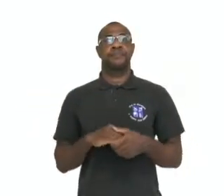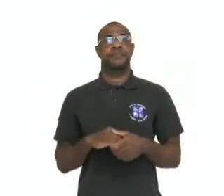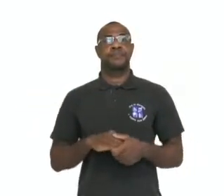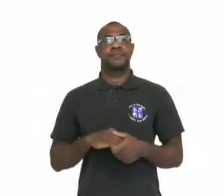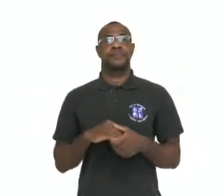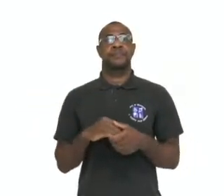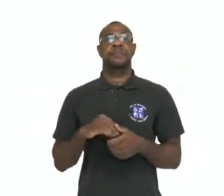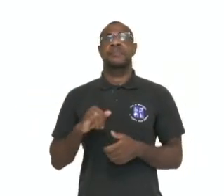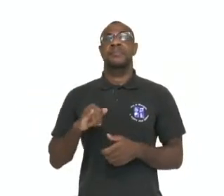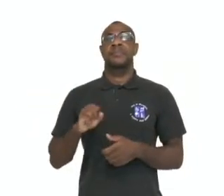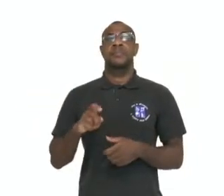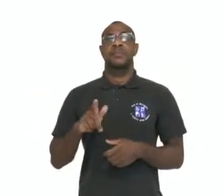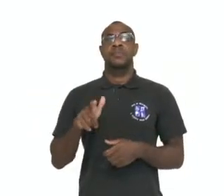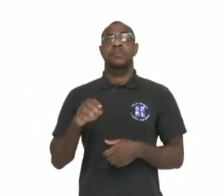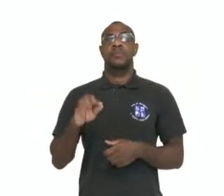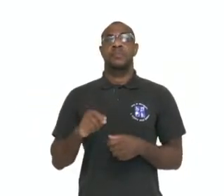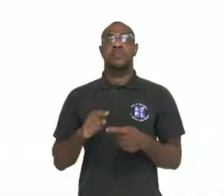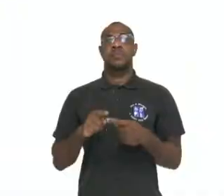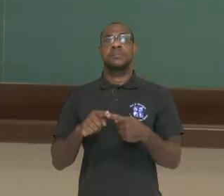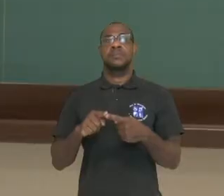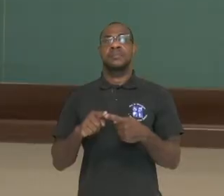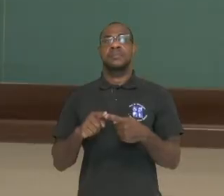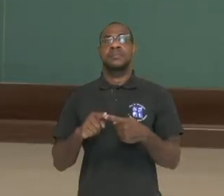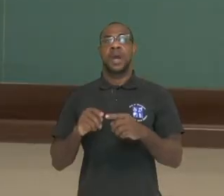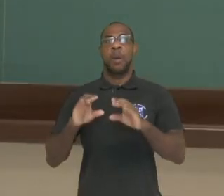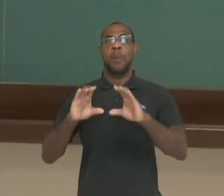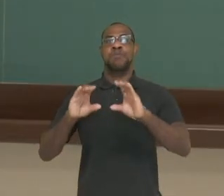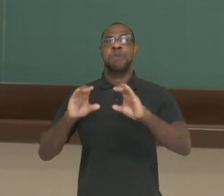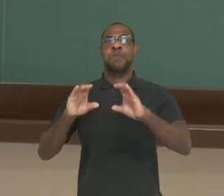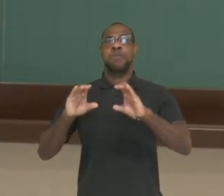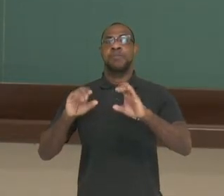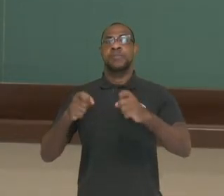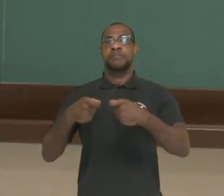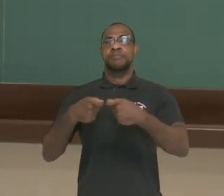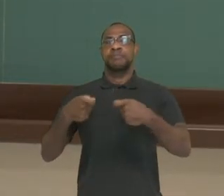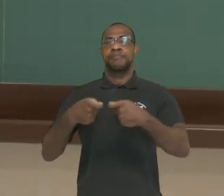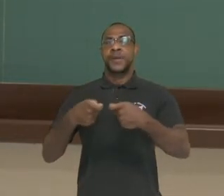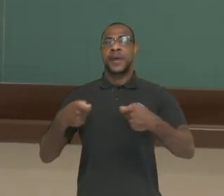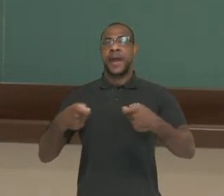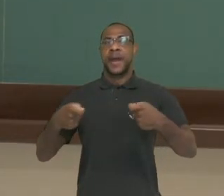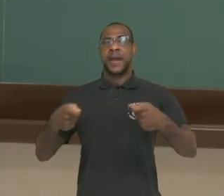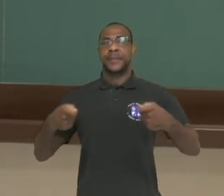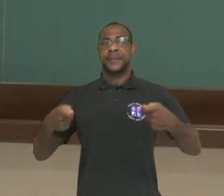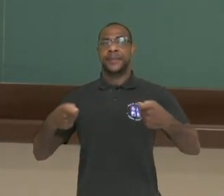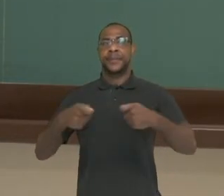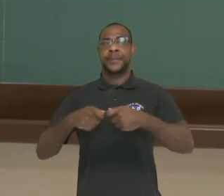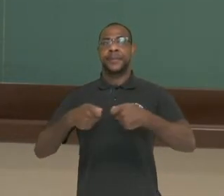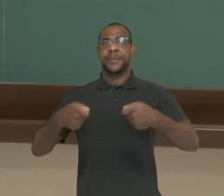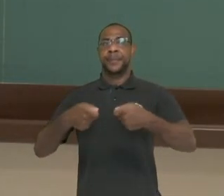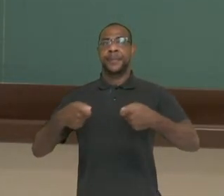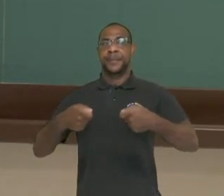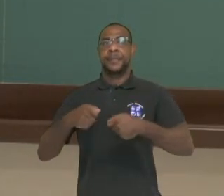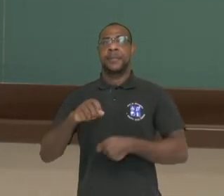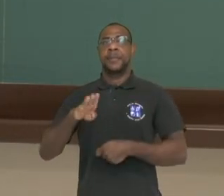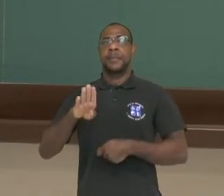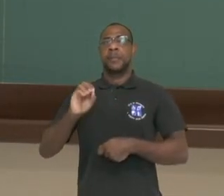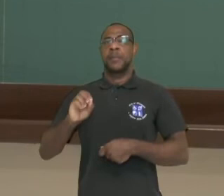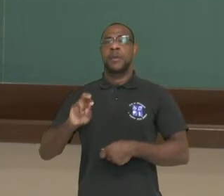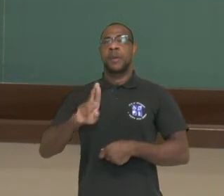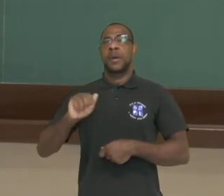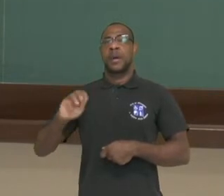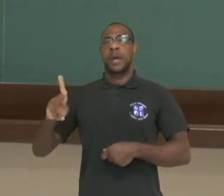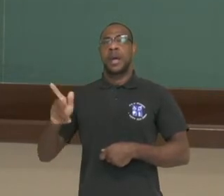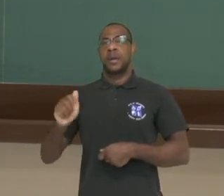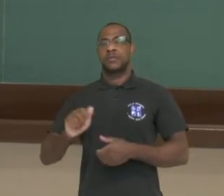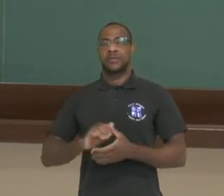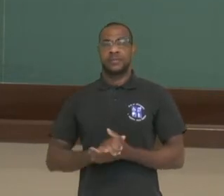isolantes o isopor e a borracha. Então, são 2 exemplos aí que nós mencionamos, de condução elétrica, né, e